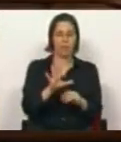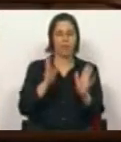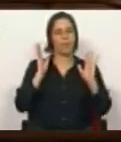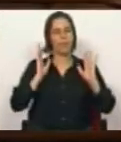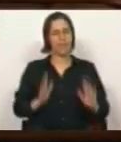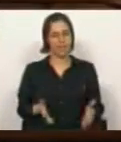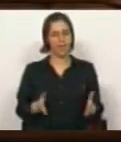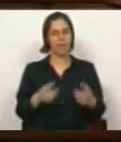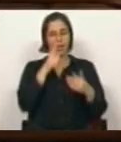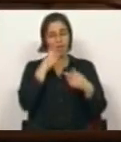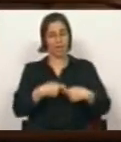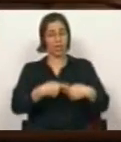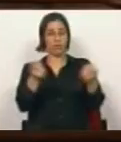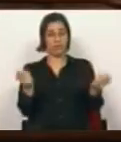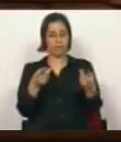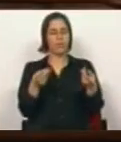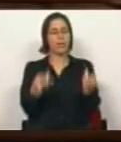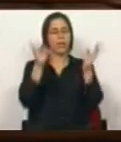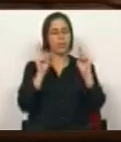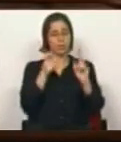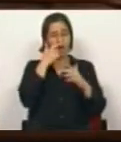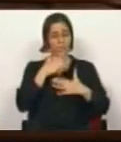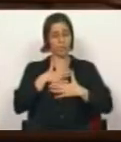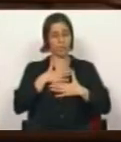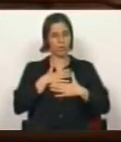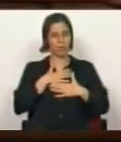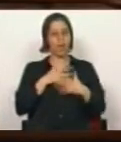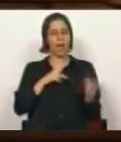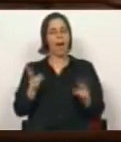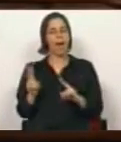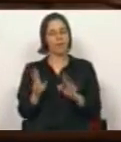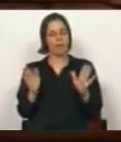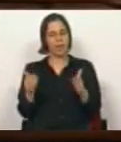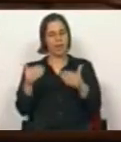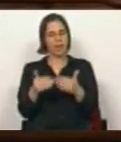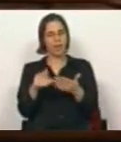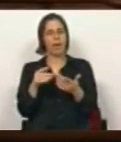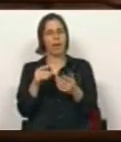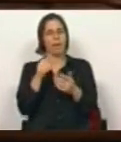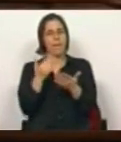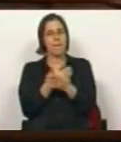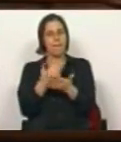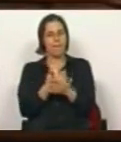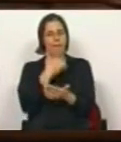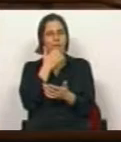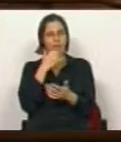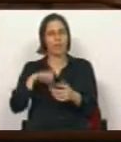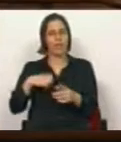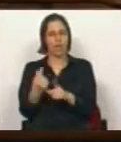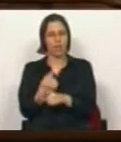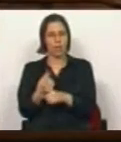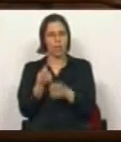os agentes distribuidores disponibilizar ao consumidor alternativas de embalagem primária para pão, frutas e